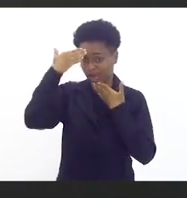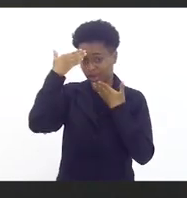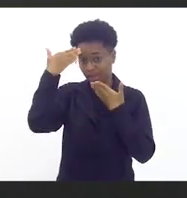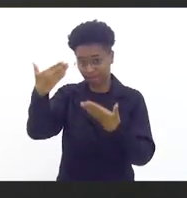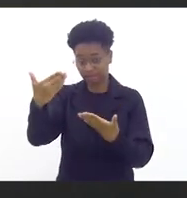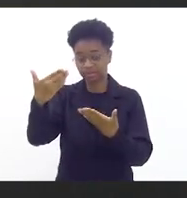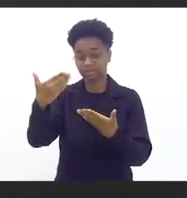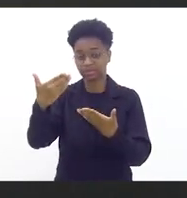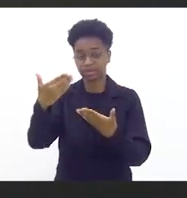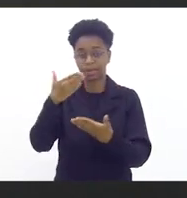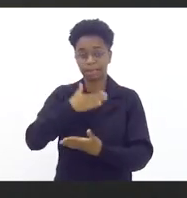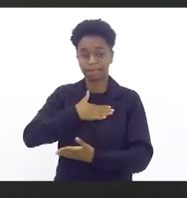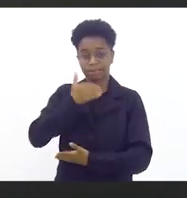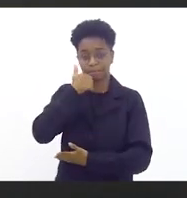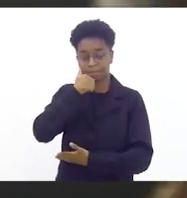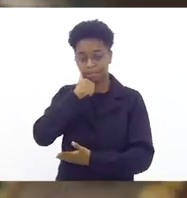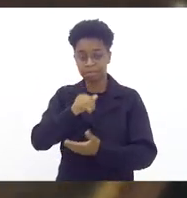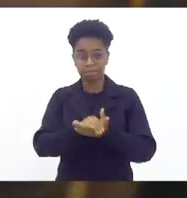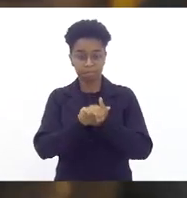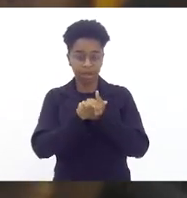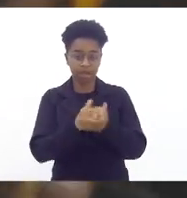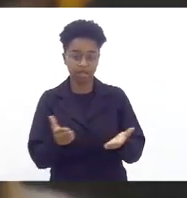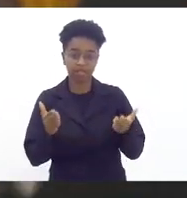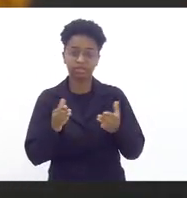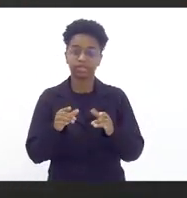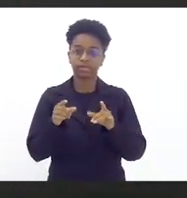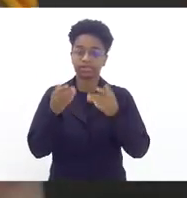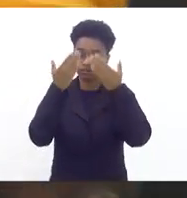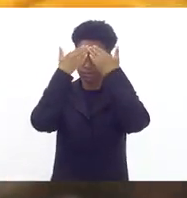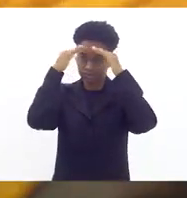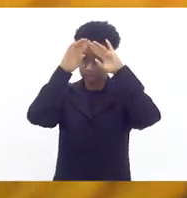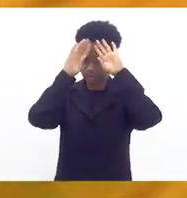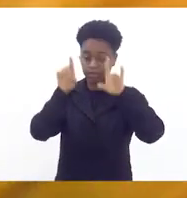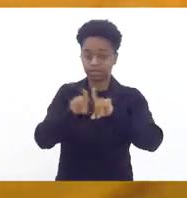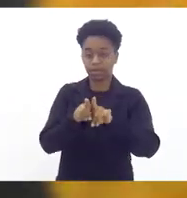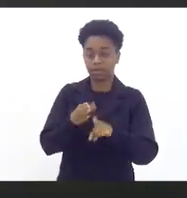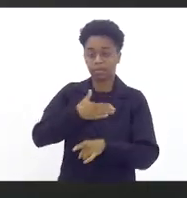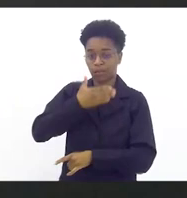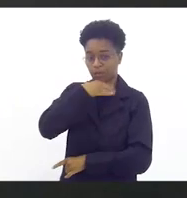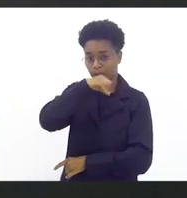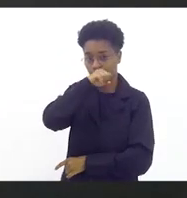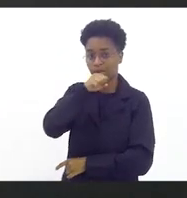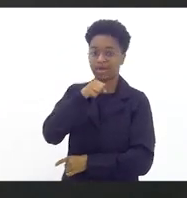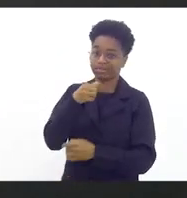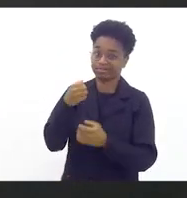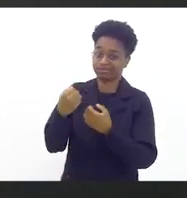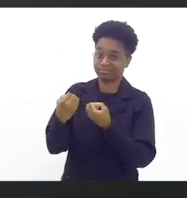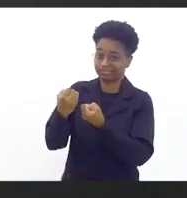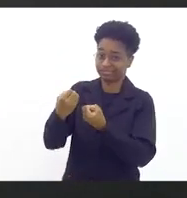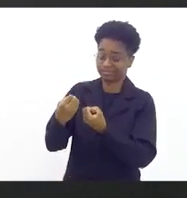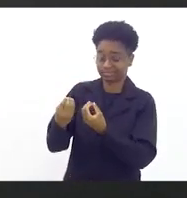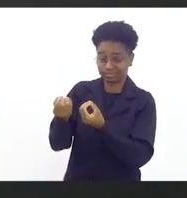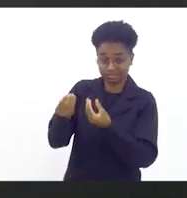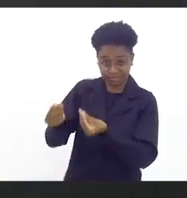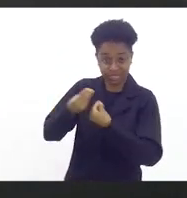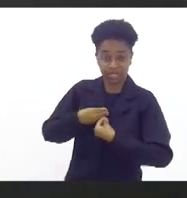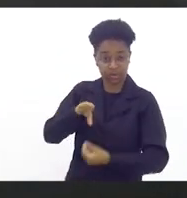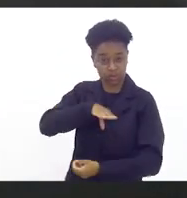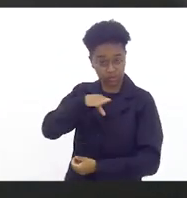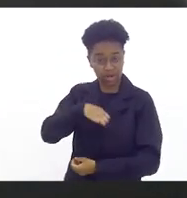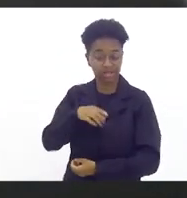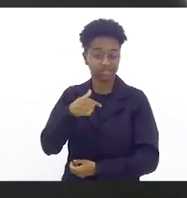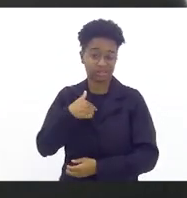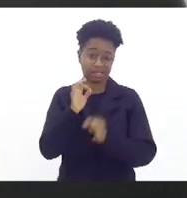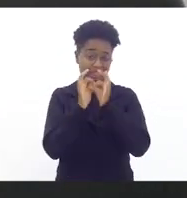agradeço a minha mãe de cabeça e ao meu pai que me dê coragem e que eu fale a coisa certa. Eu, como sou muito